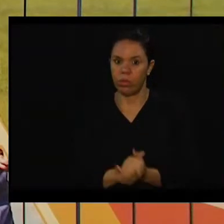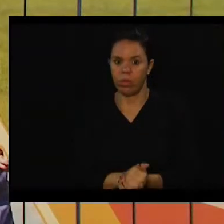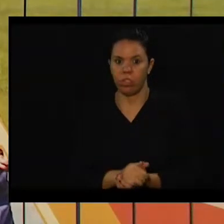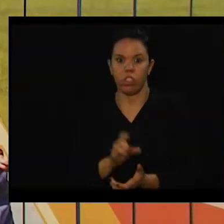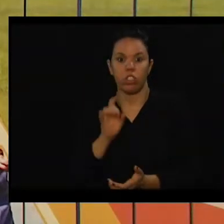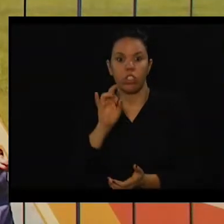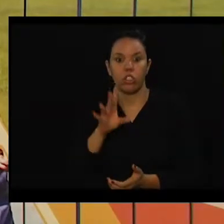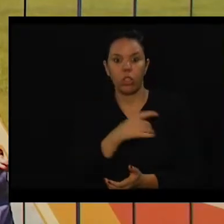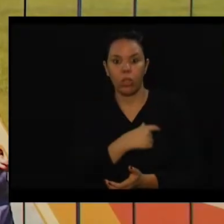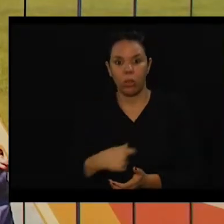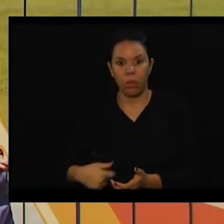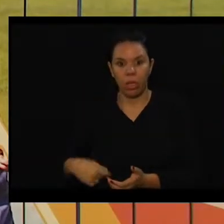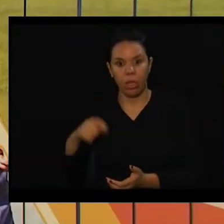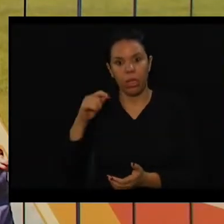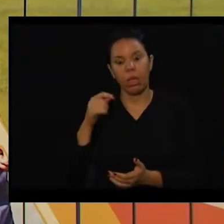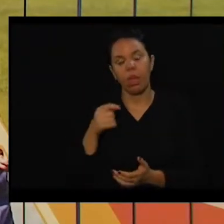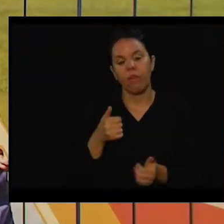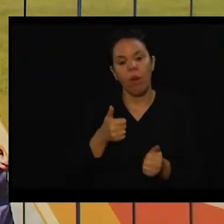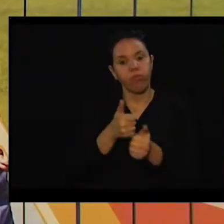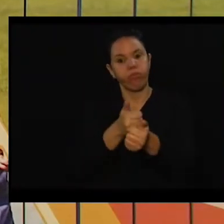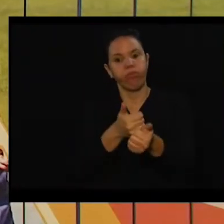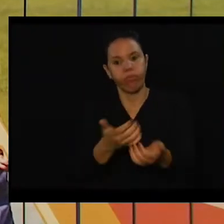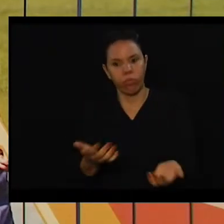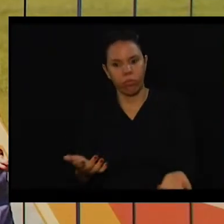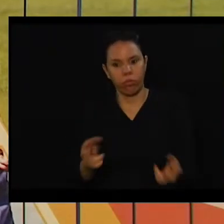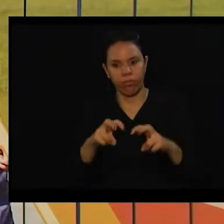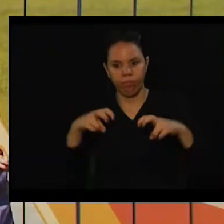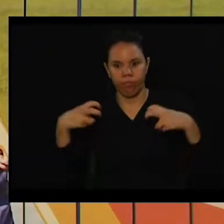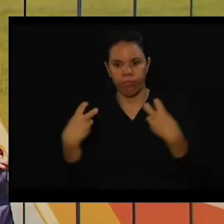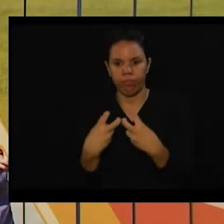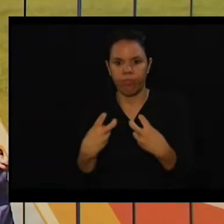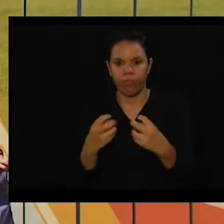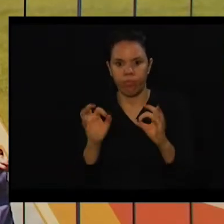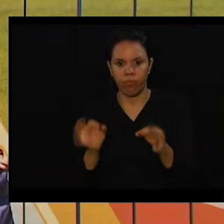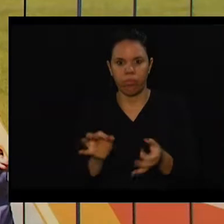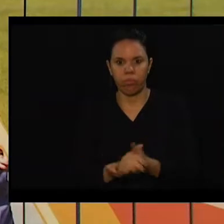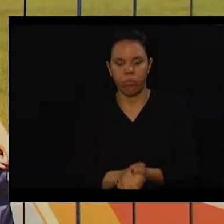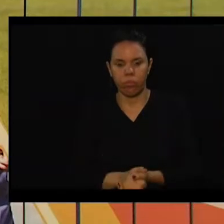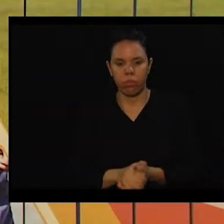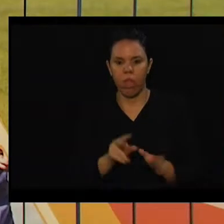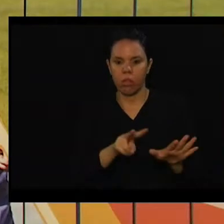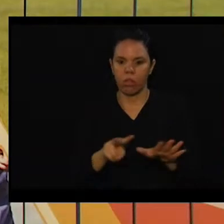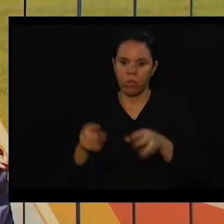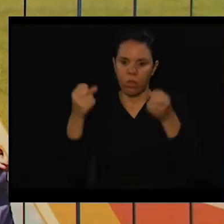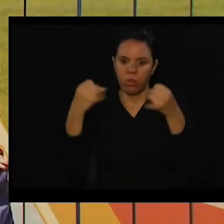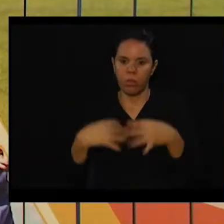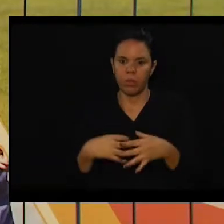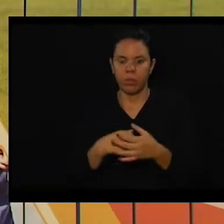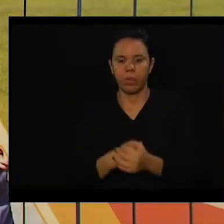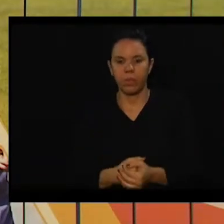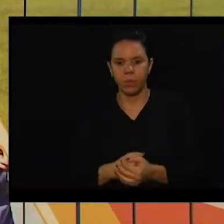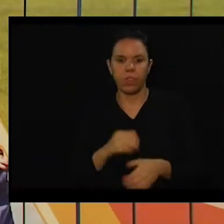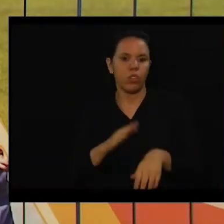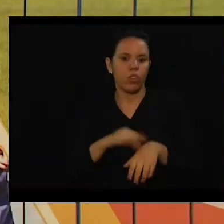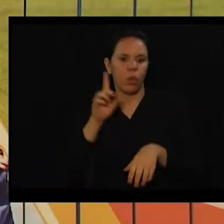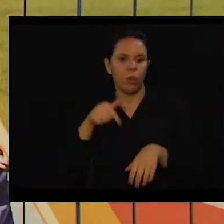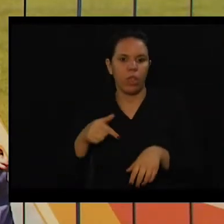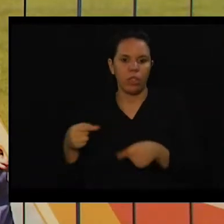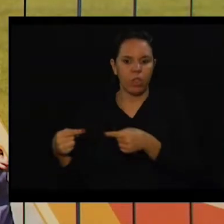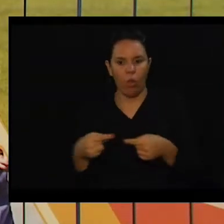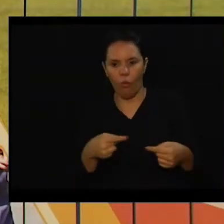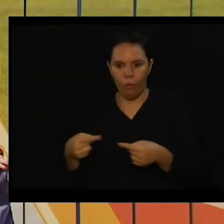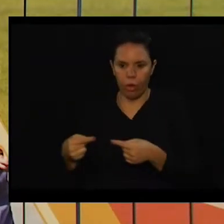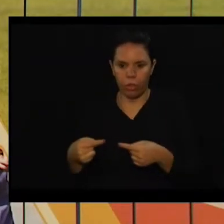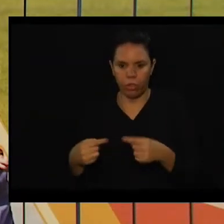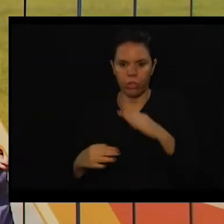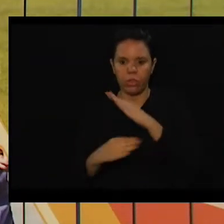da Macaca vão poder acompanhar no estádio, tá certo? Ao longo da semana a gente vai falando muito sobre este confronto. O